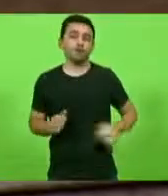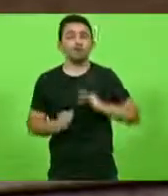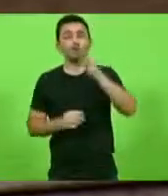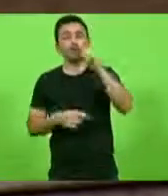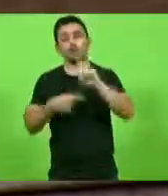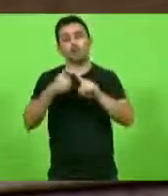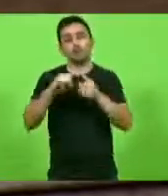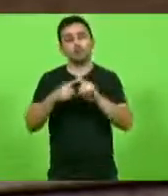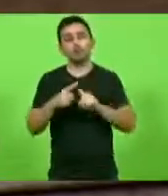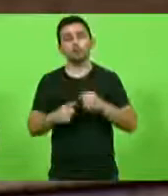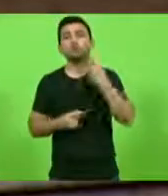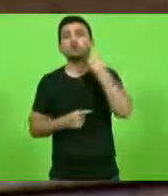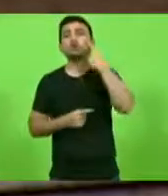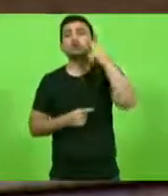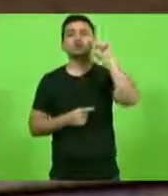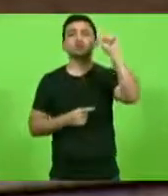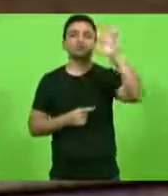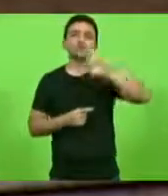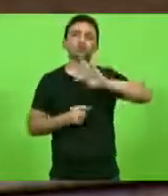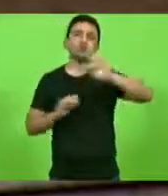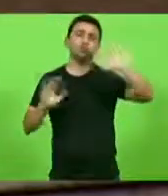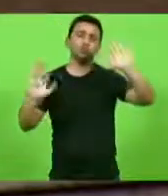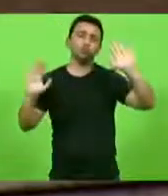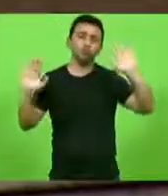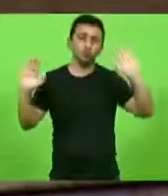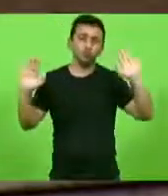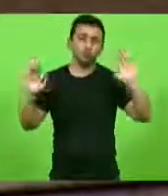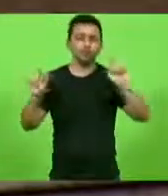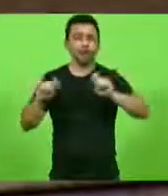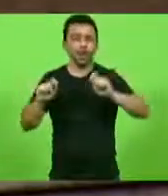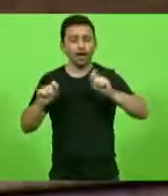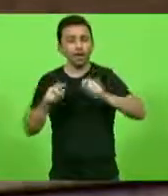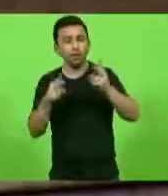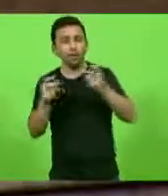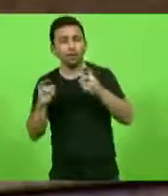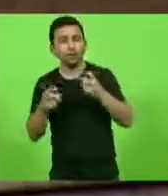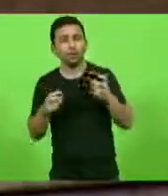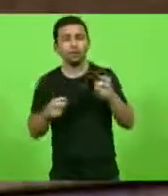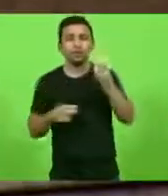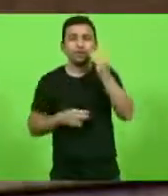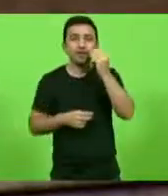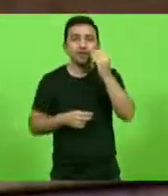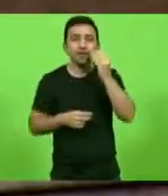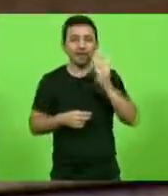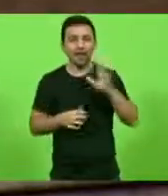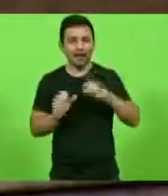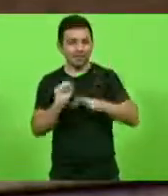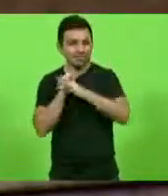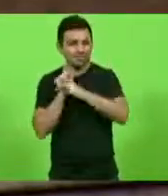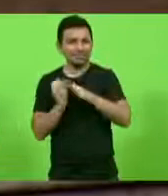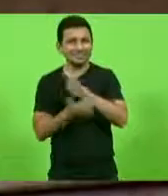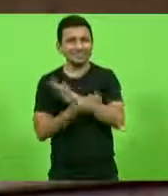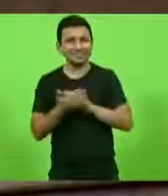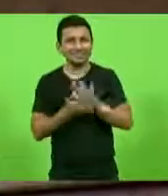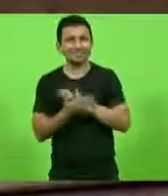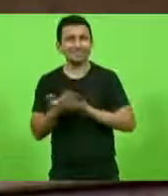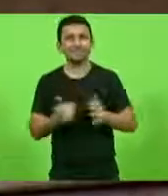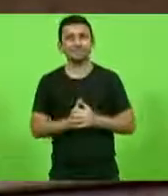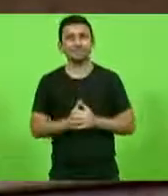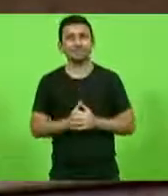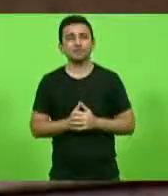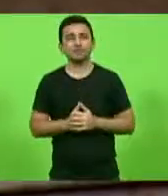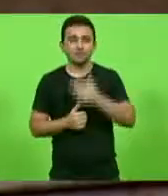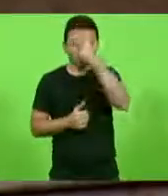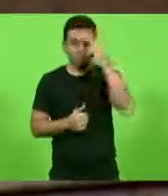negociação, se um dia fizer, é bom que se observe isso aqui, vamos tentar, mas não há garantia nenhuma. Então, quer dizer, para o pagador de